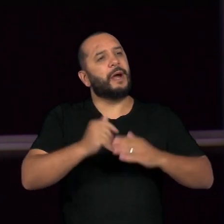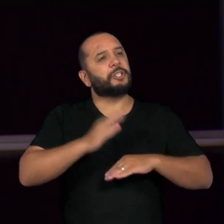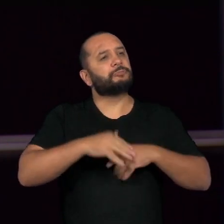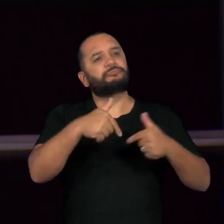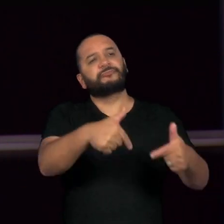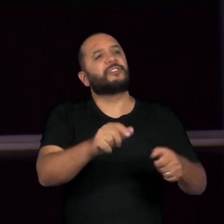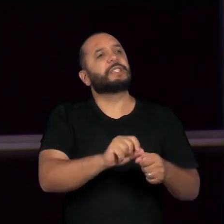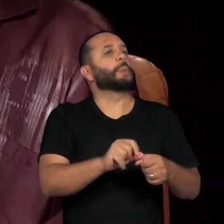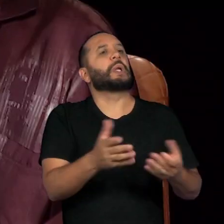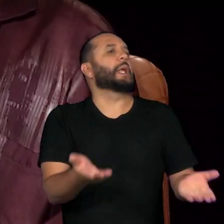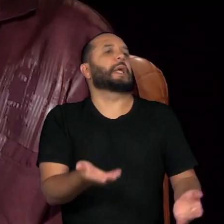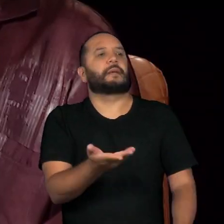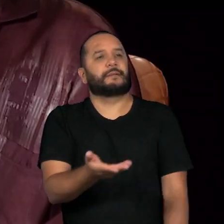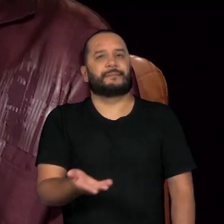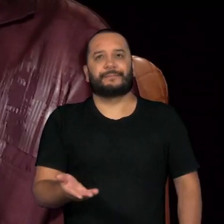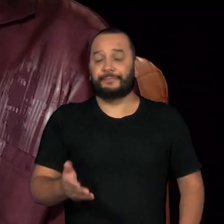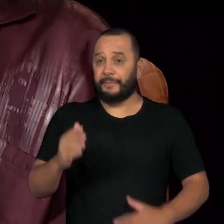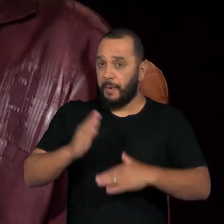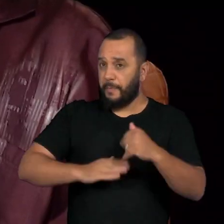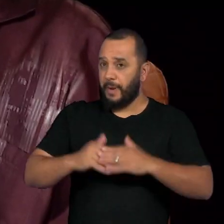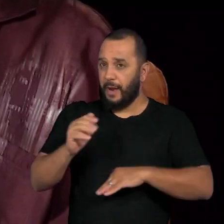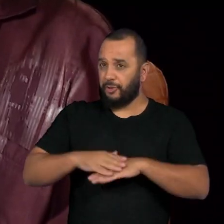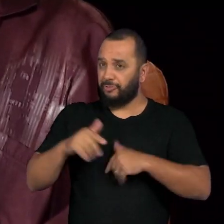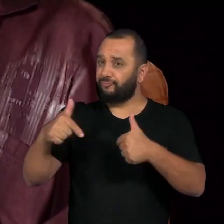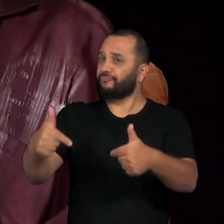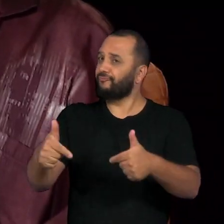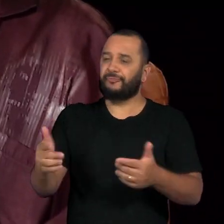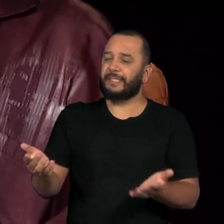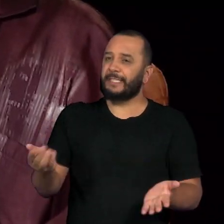fazia? Olha, na prática,